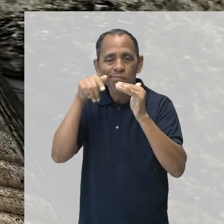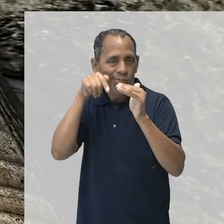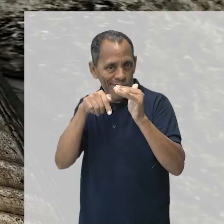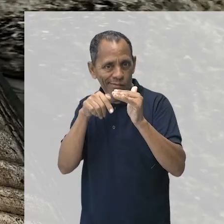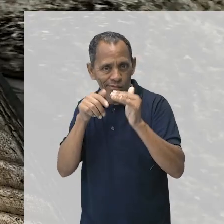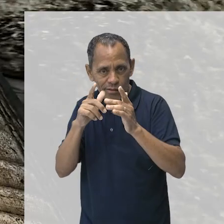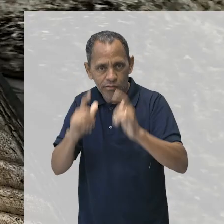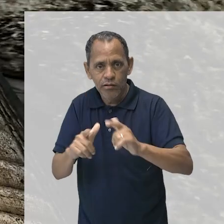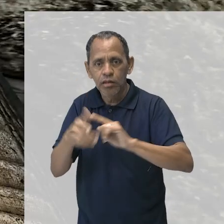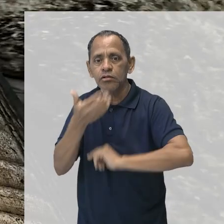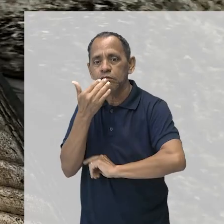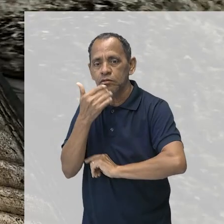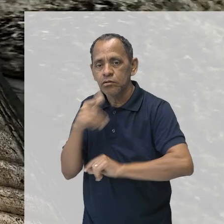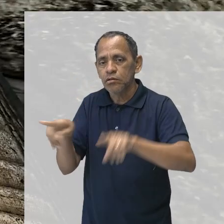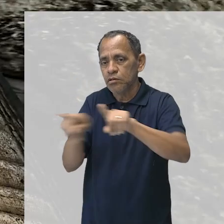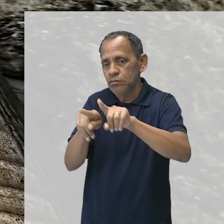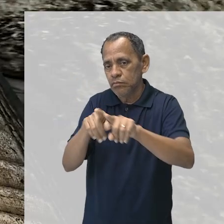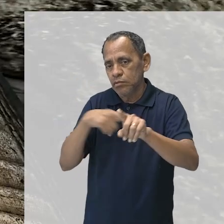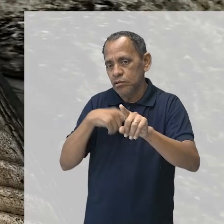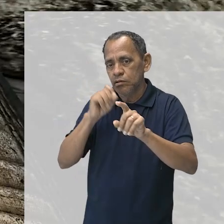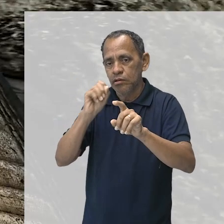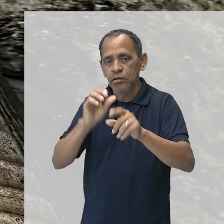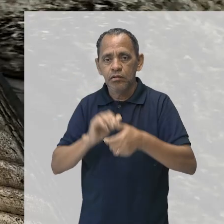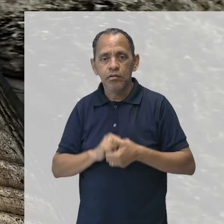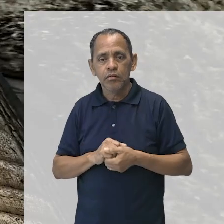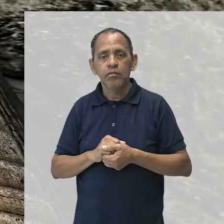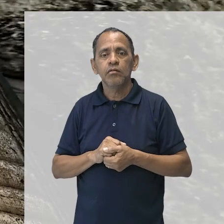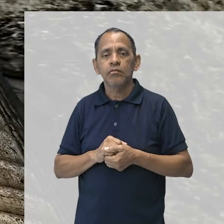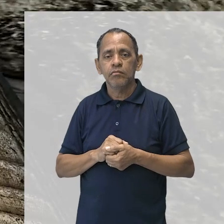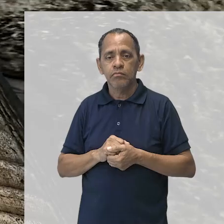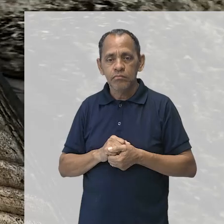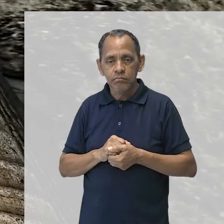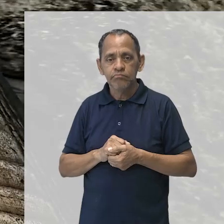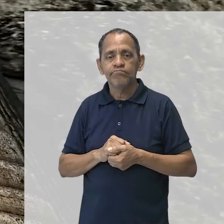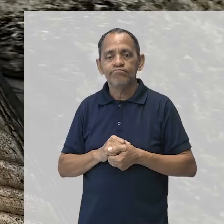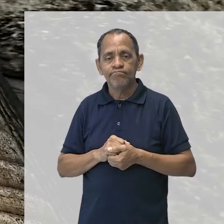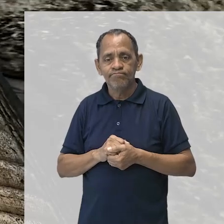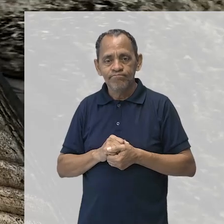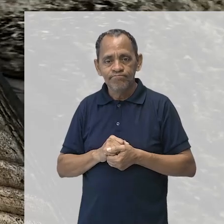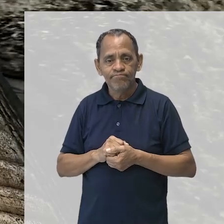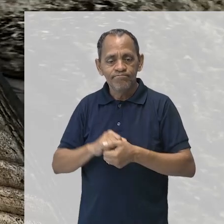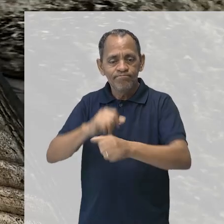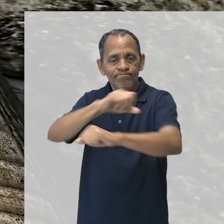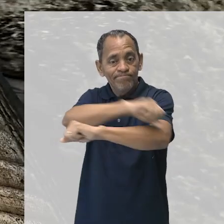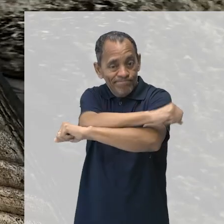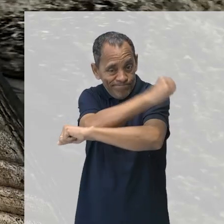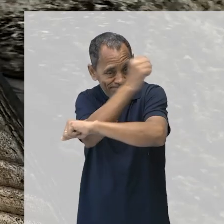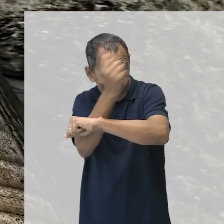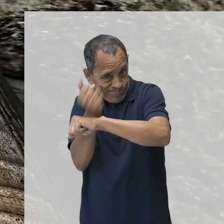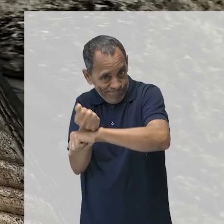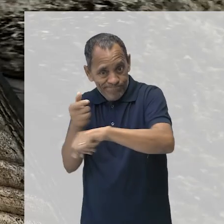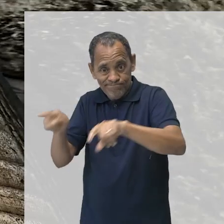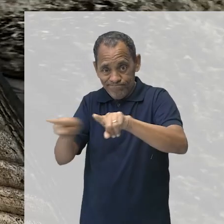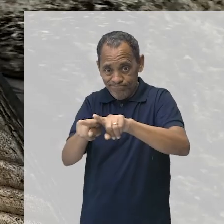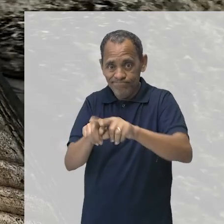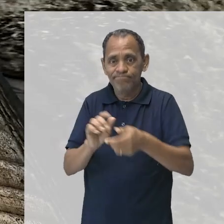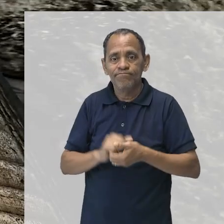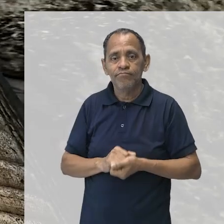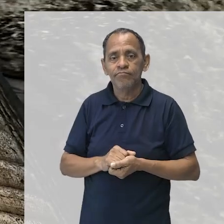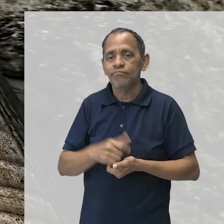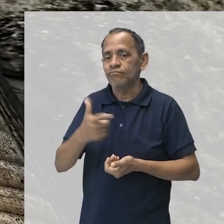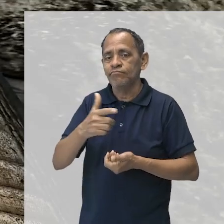se alimentavam e acabavam ali passando uma grande parte do tempo sem haver um local de descanso